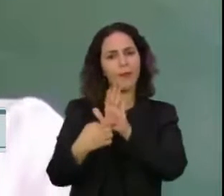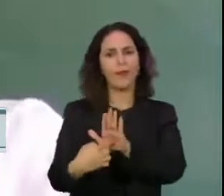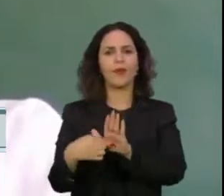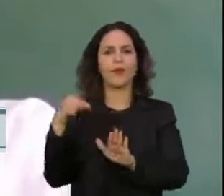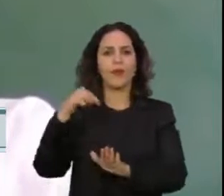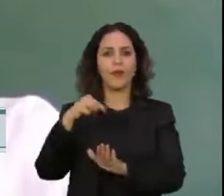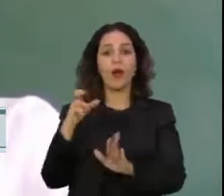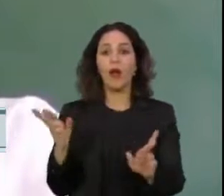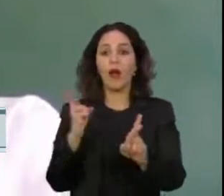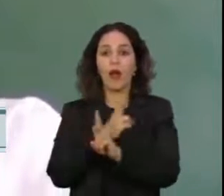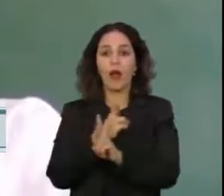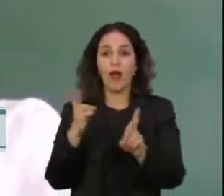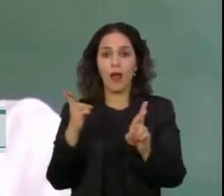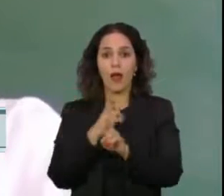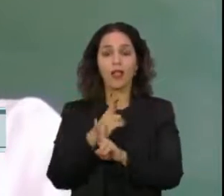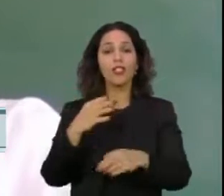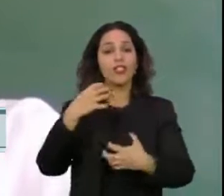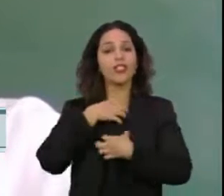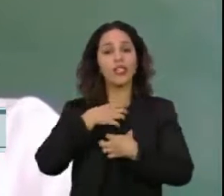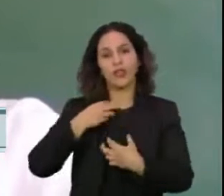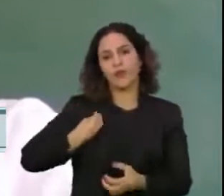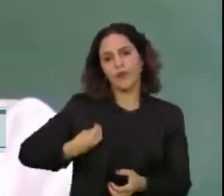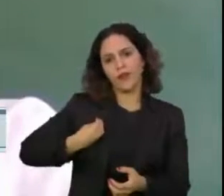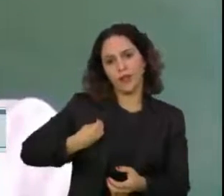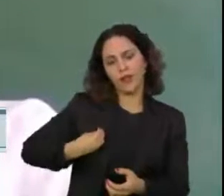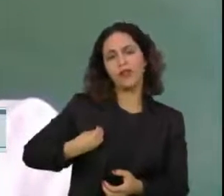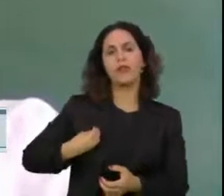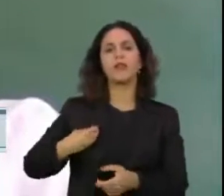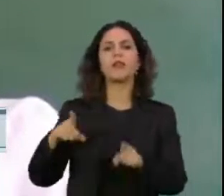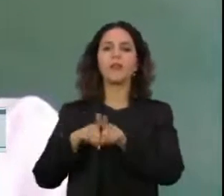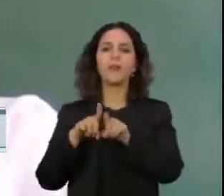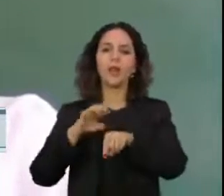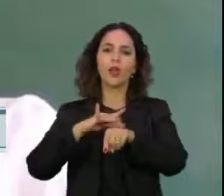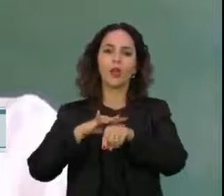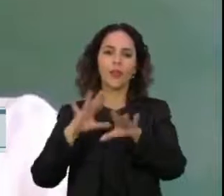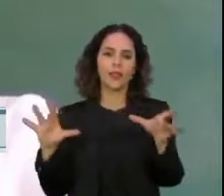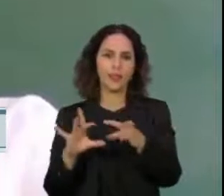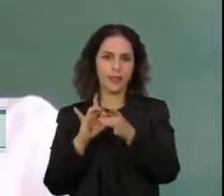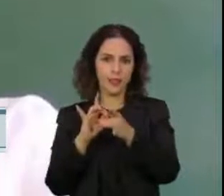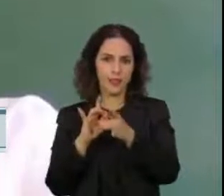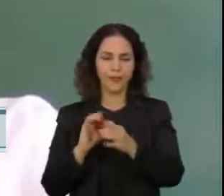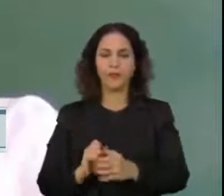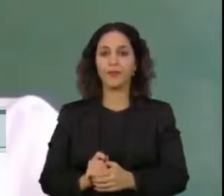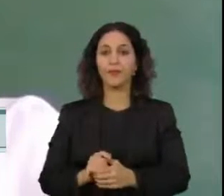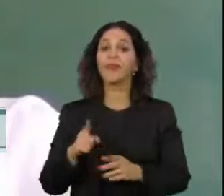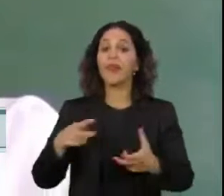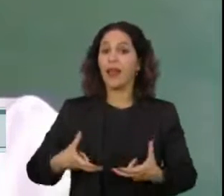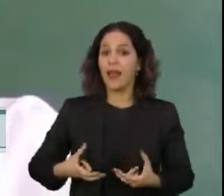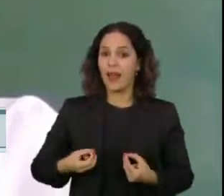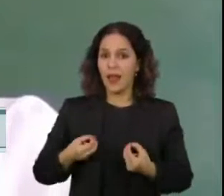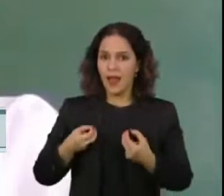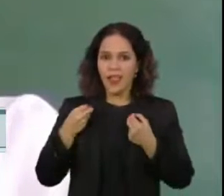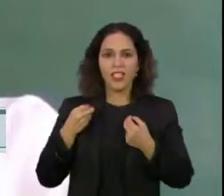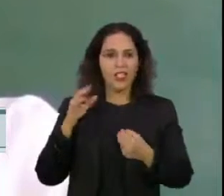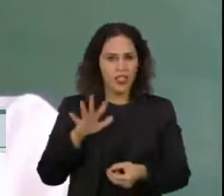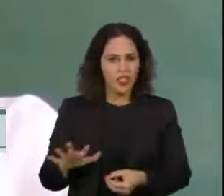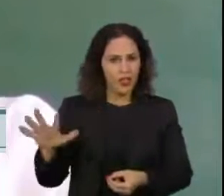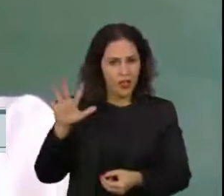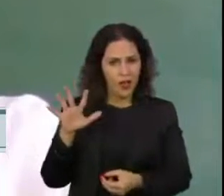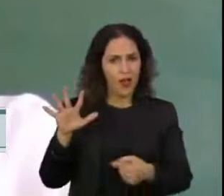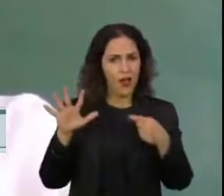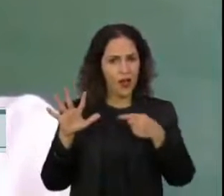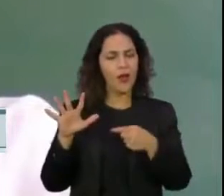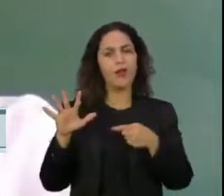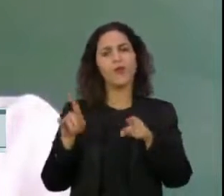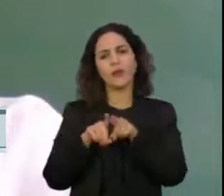a relação do estilo de vida com determinadas doenças. E o câncer, de modo geral, e